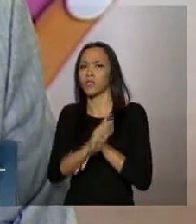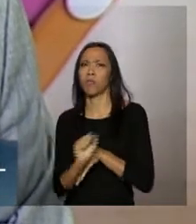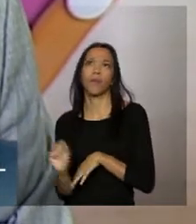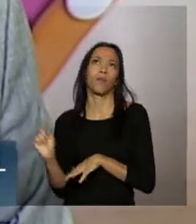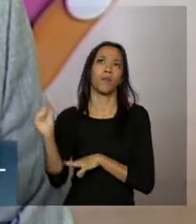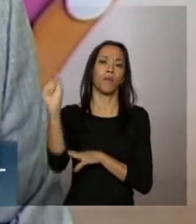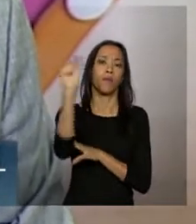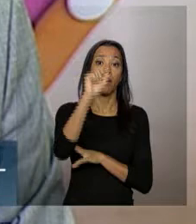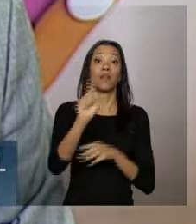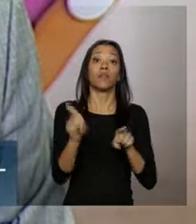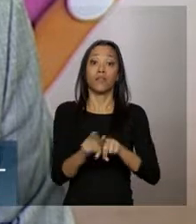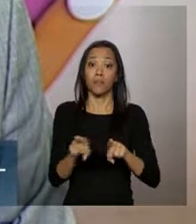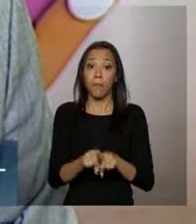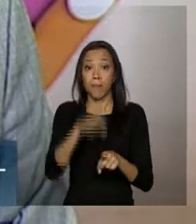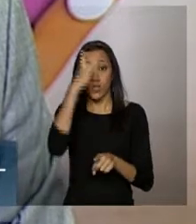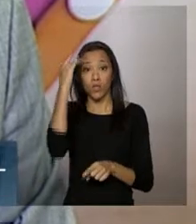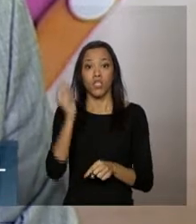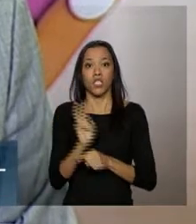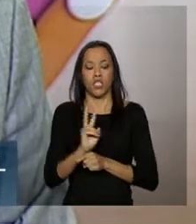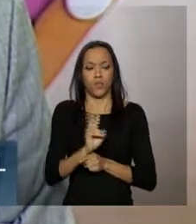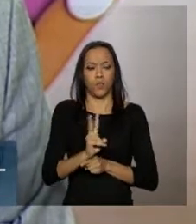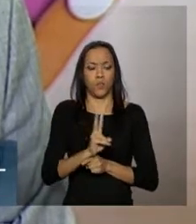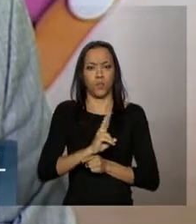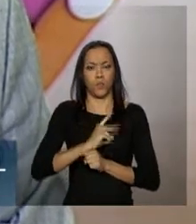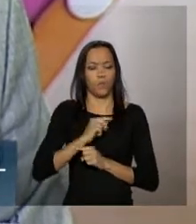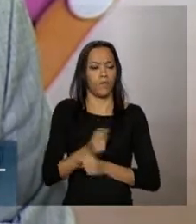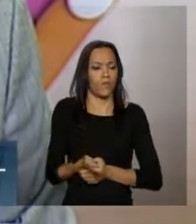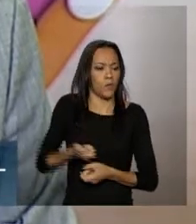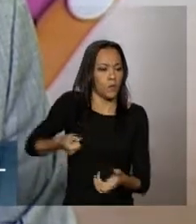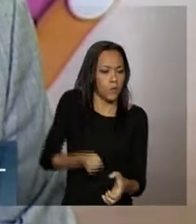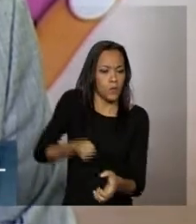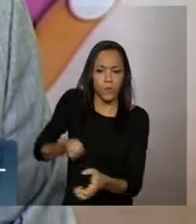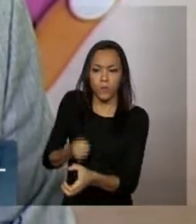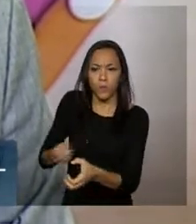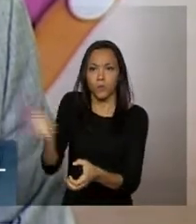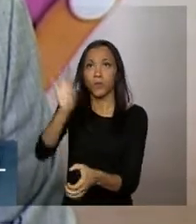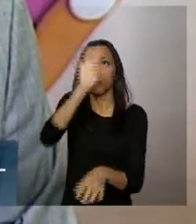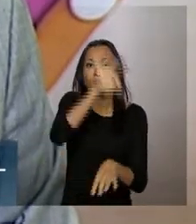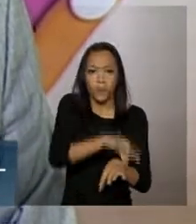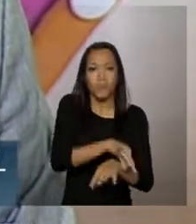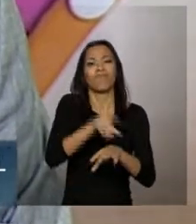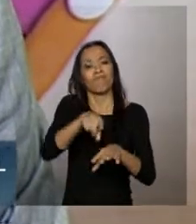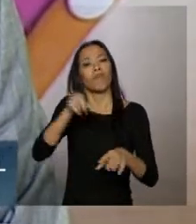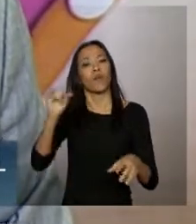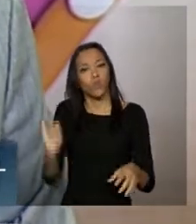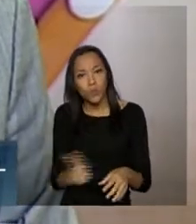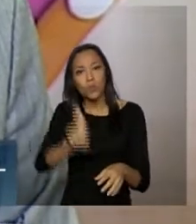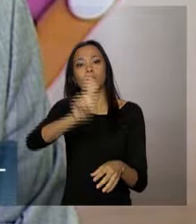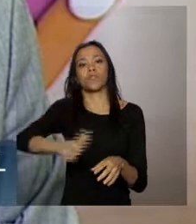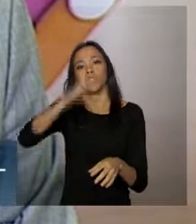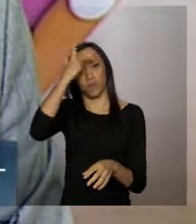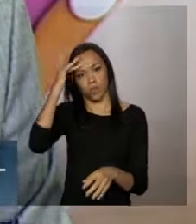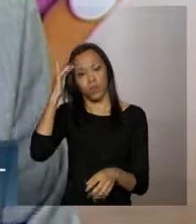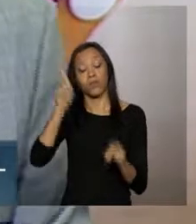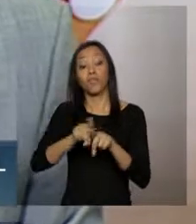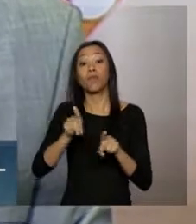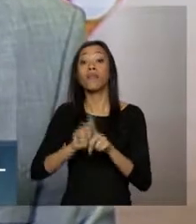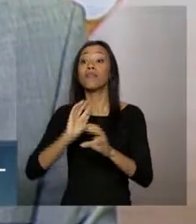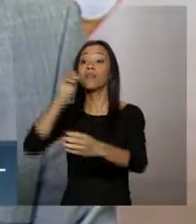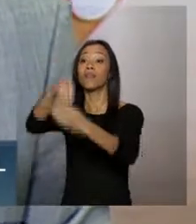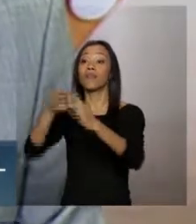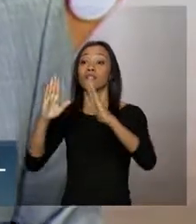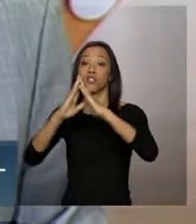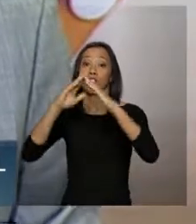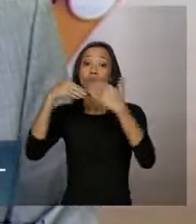de agentes de controle de endemias, que tem sido um papel fundamental de mobilização da comunidade, mobilização nas escolas em relação às